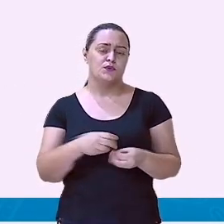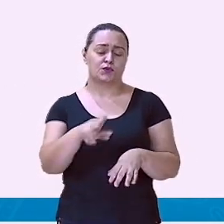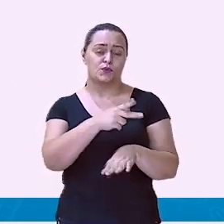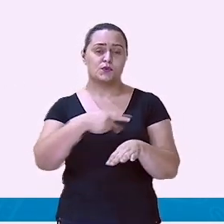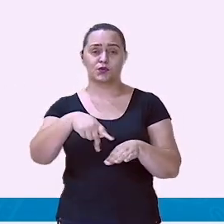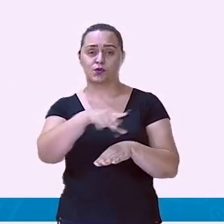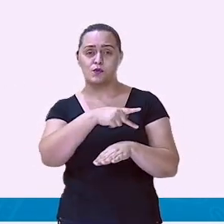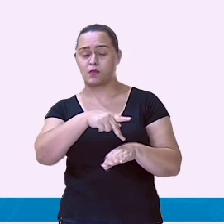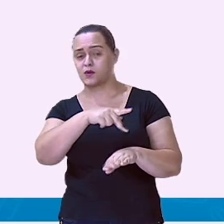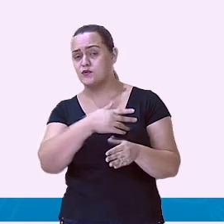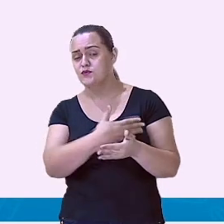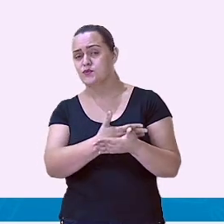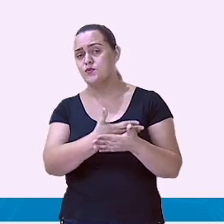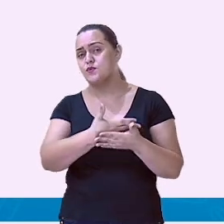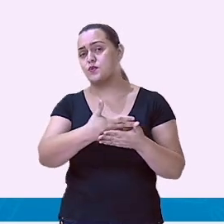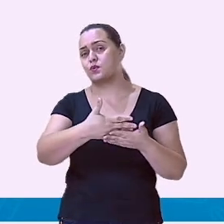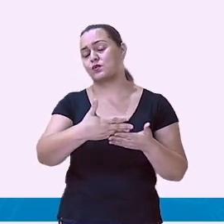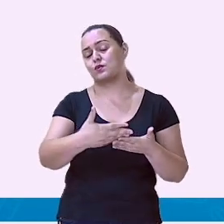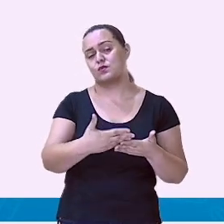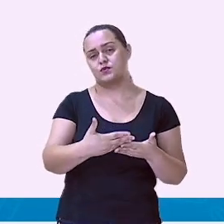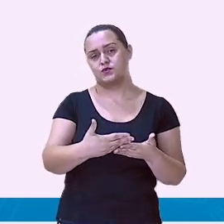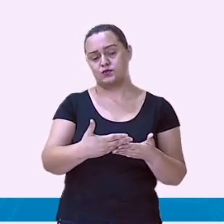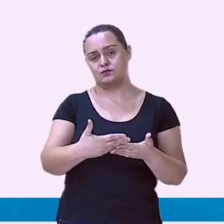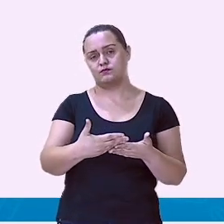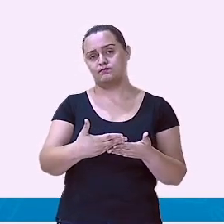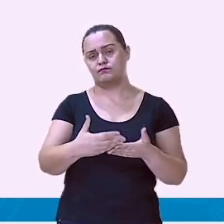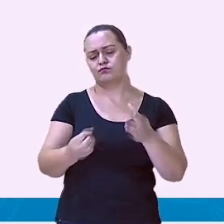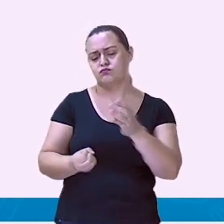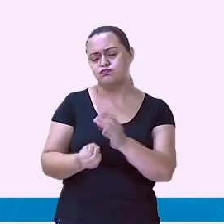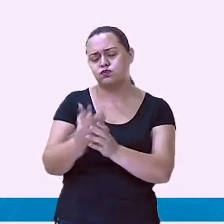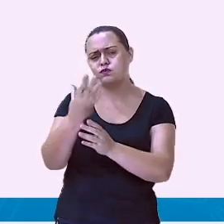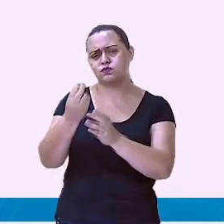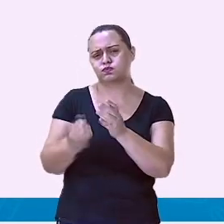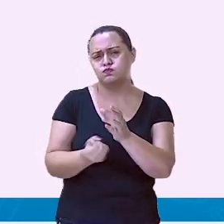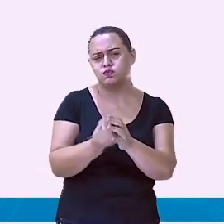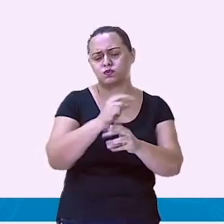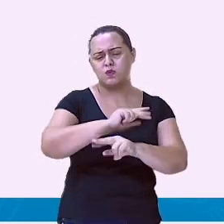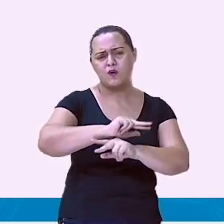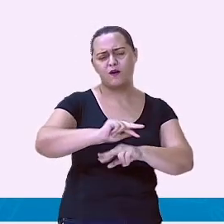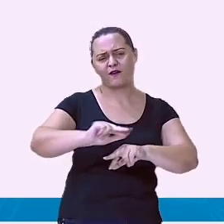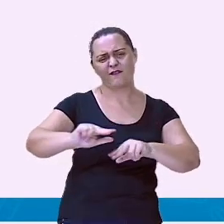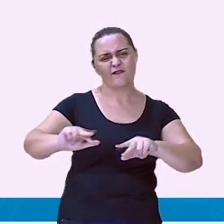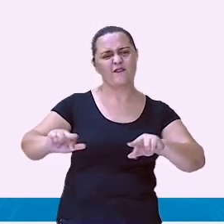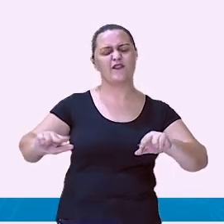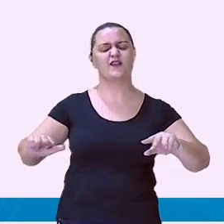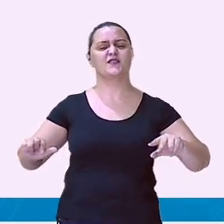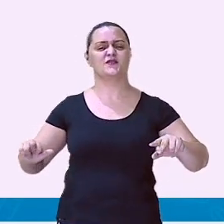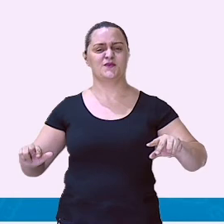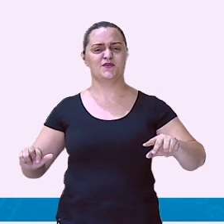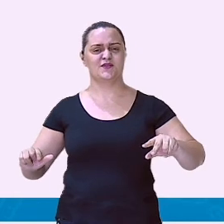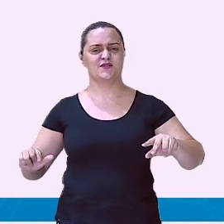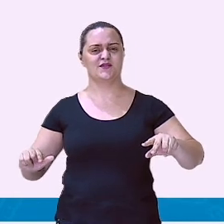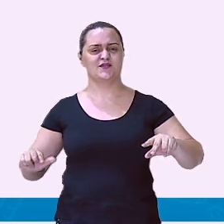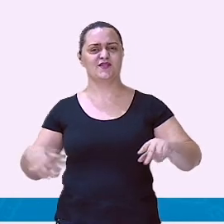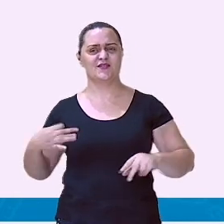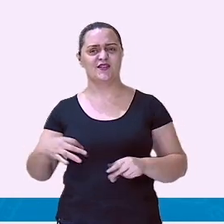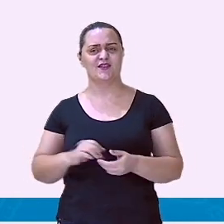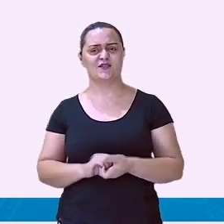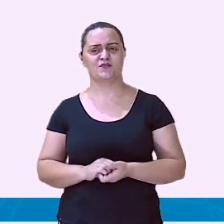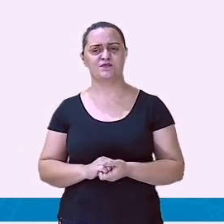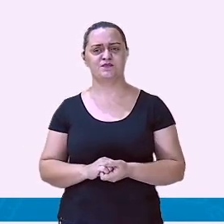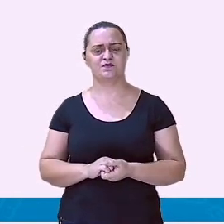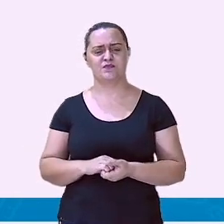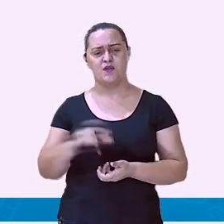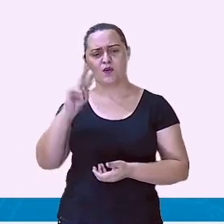eles buscavam toda a riqueza que já se podia produzir. E aí nós vemos que